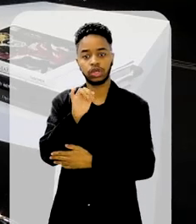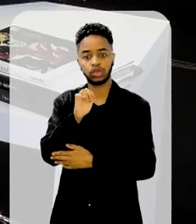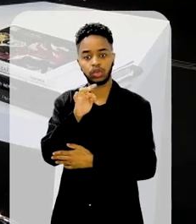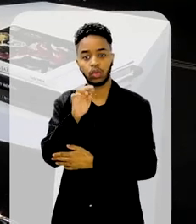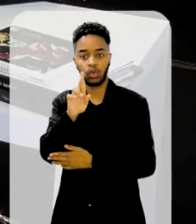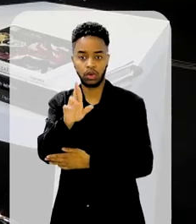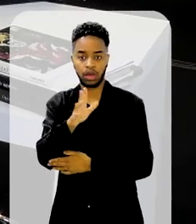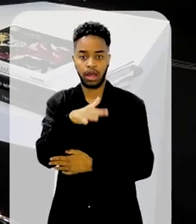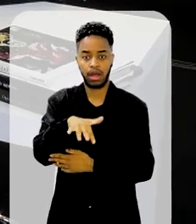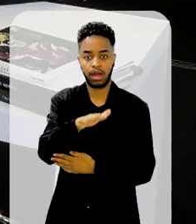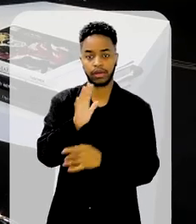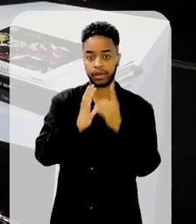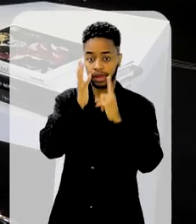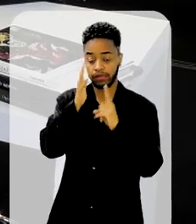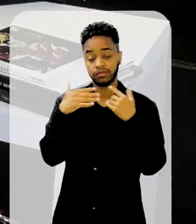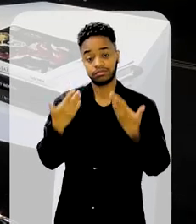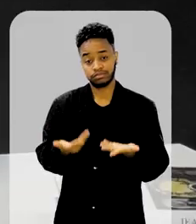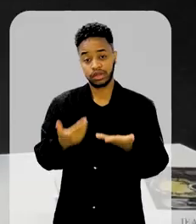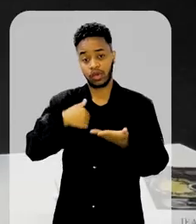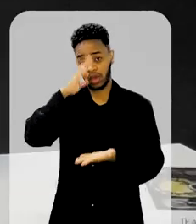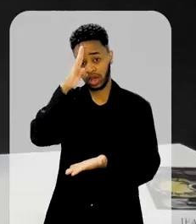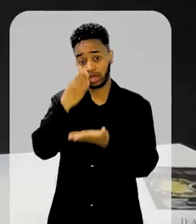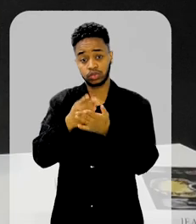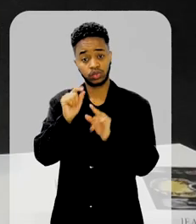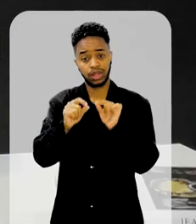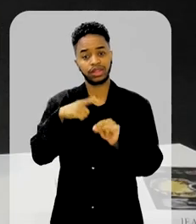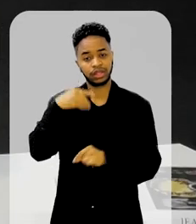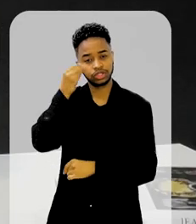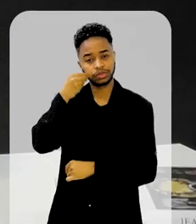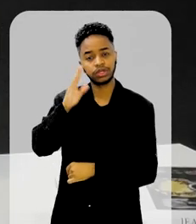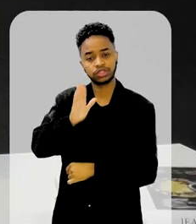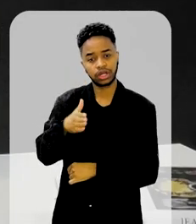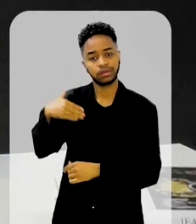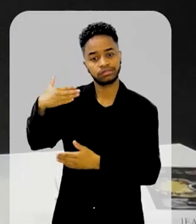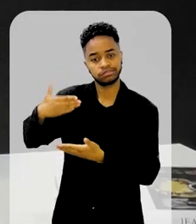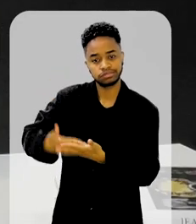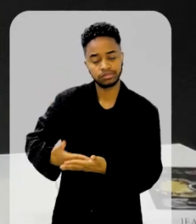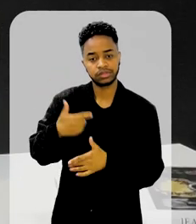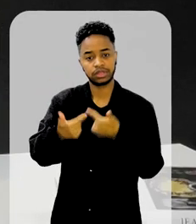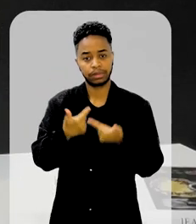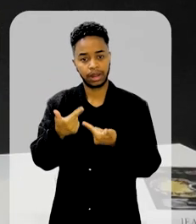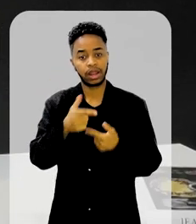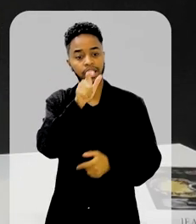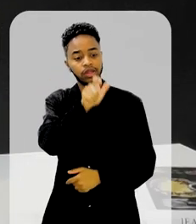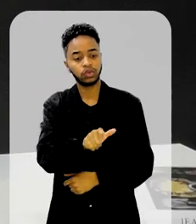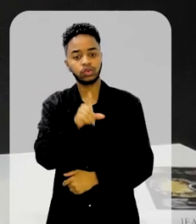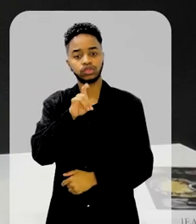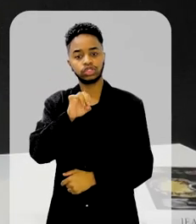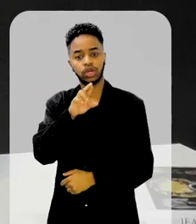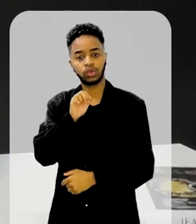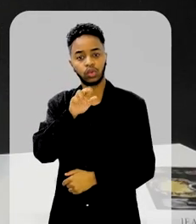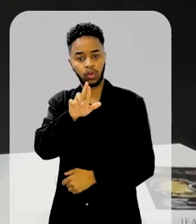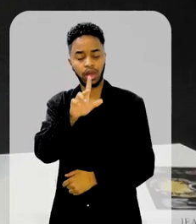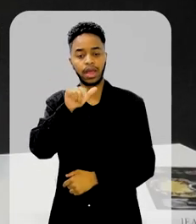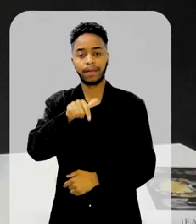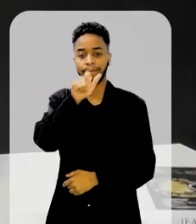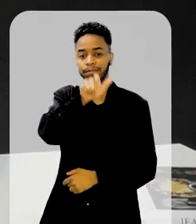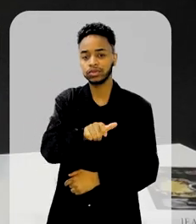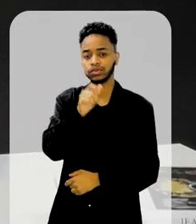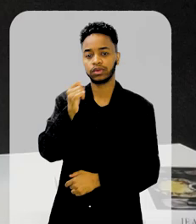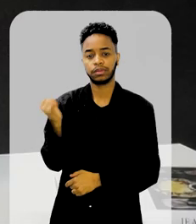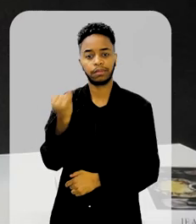acredito nessa minha larga experiência de trabalho que a figura do diretor de carnaval é fundamental